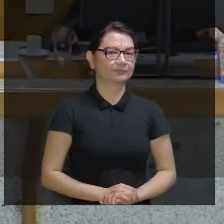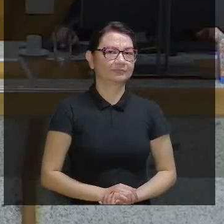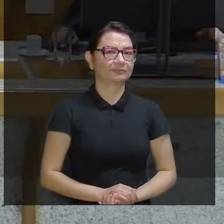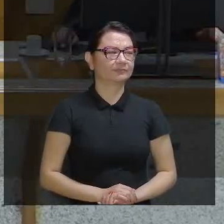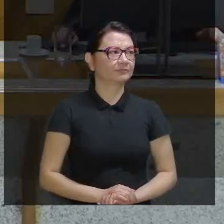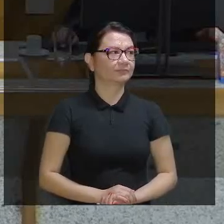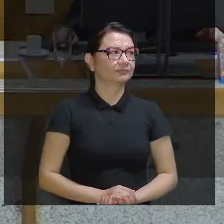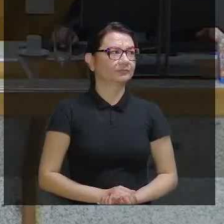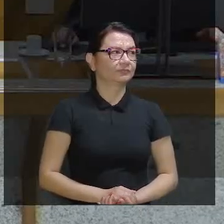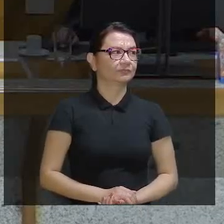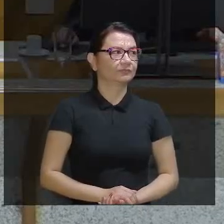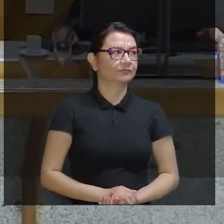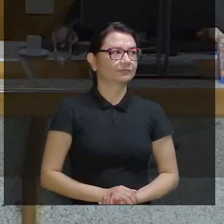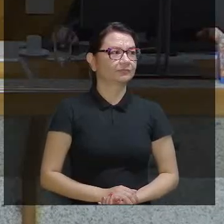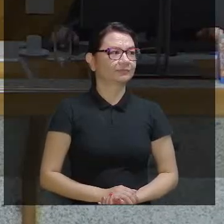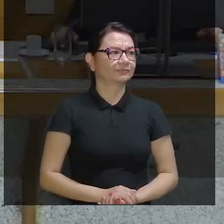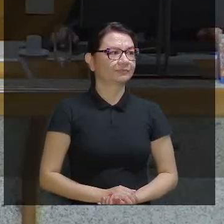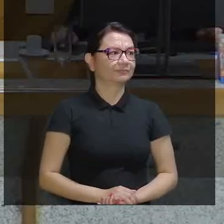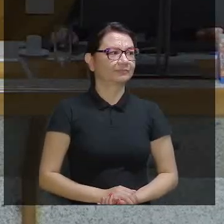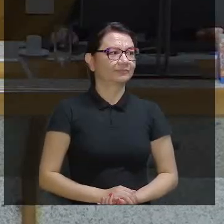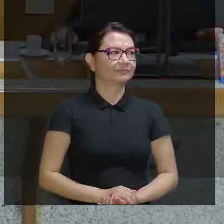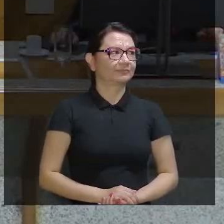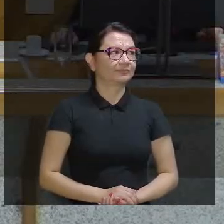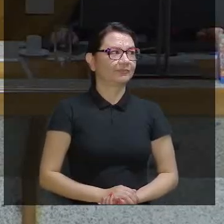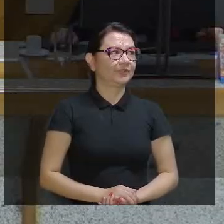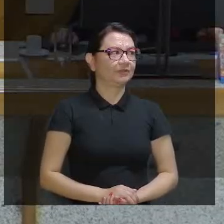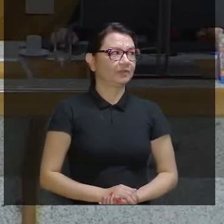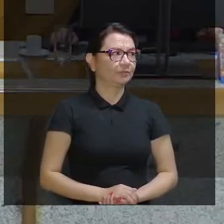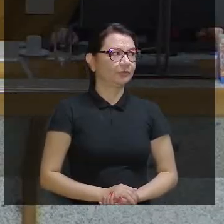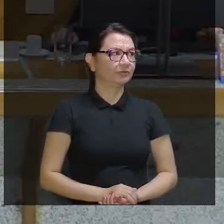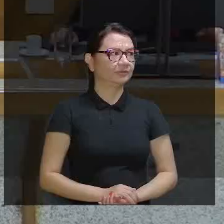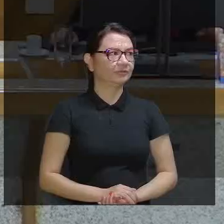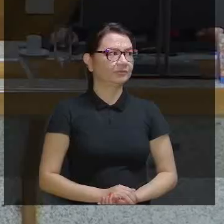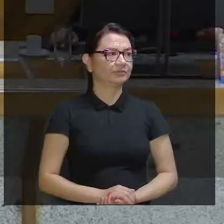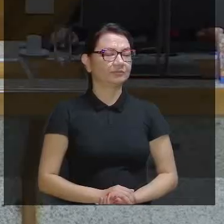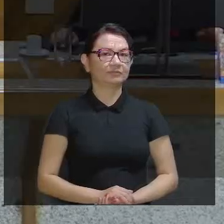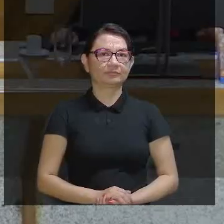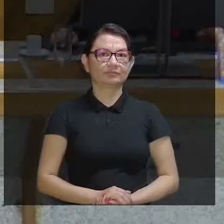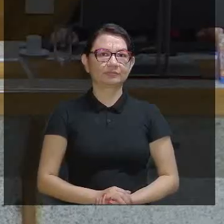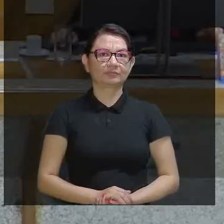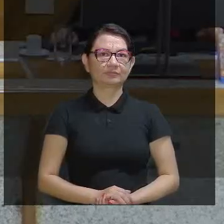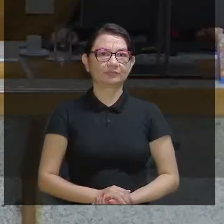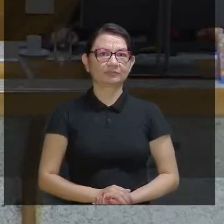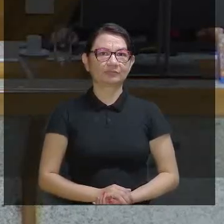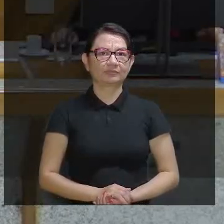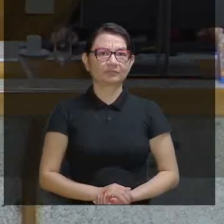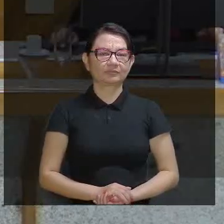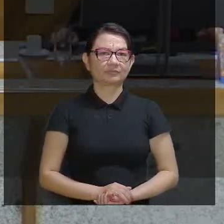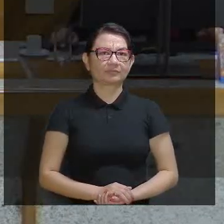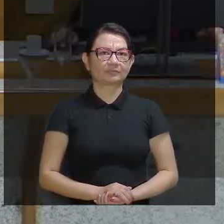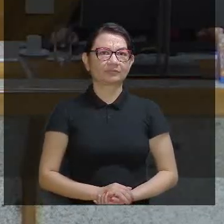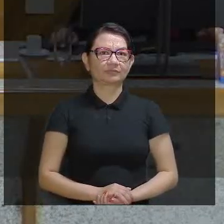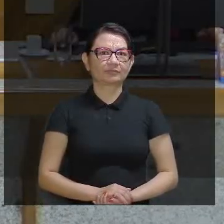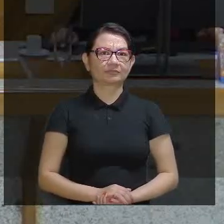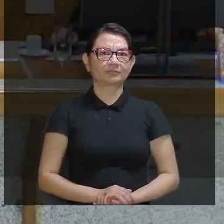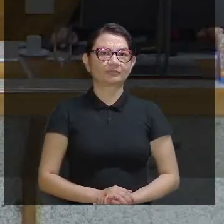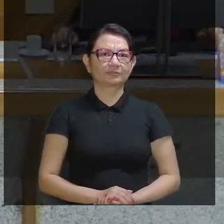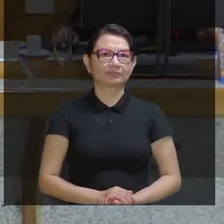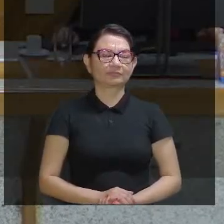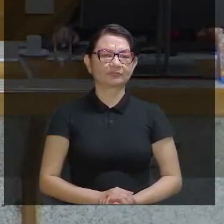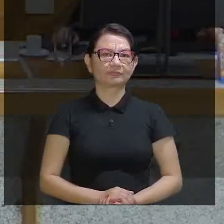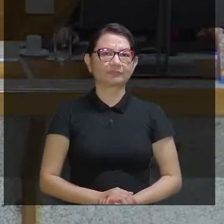Foco na bancada central. Bem, como a número legal, eu